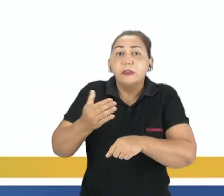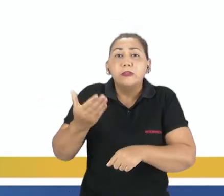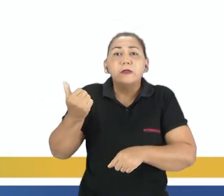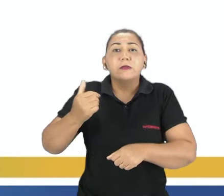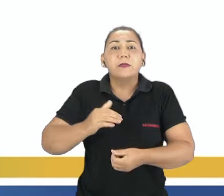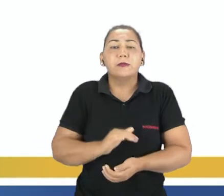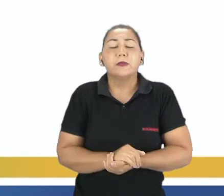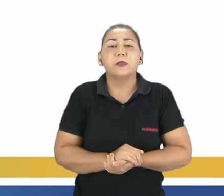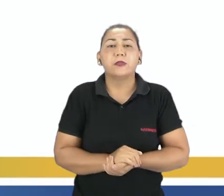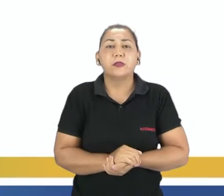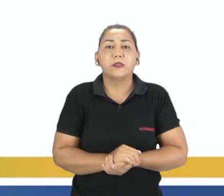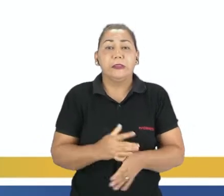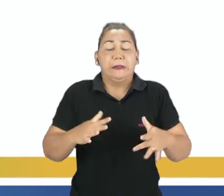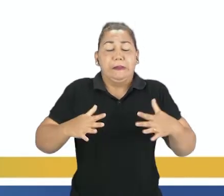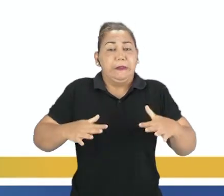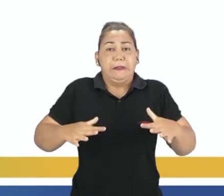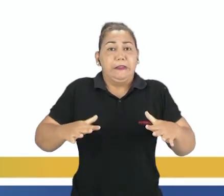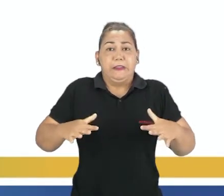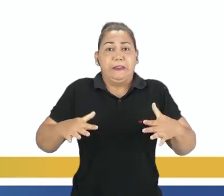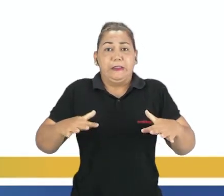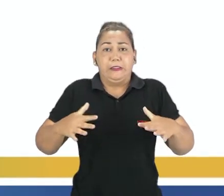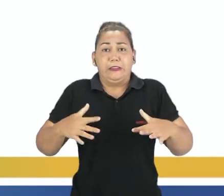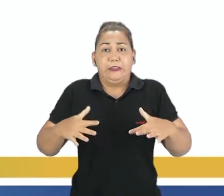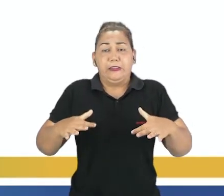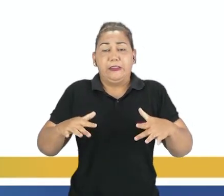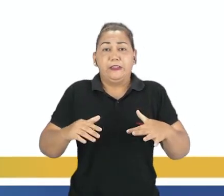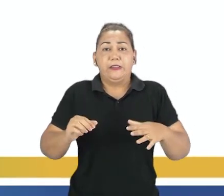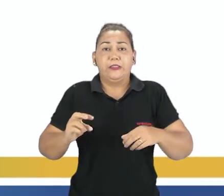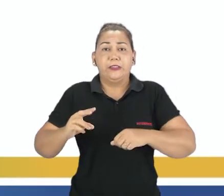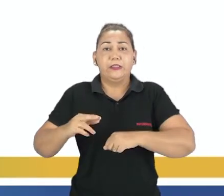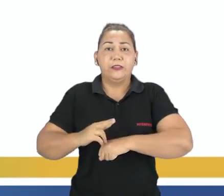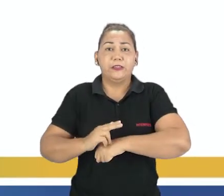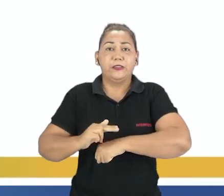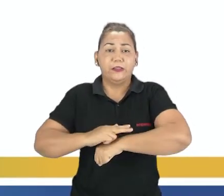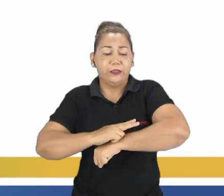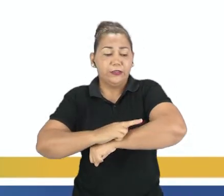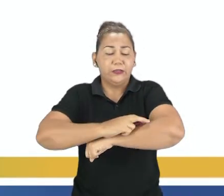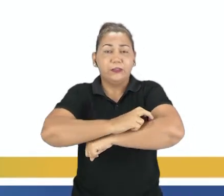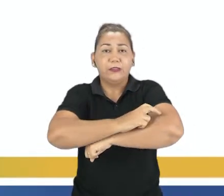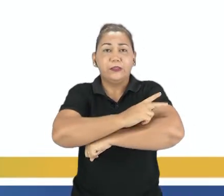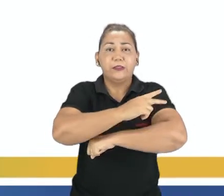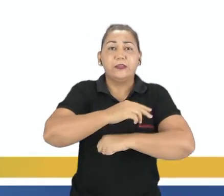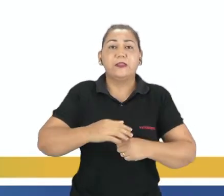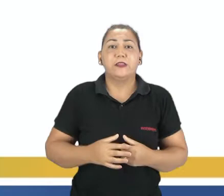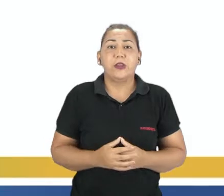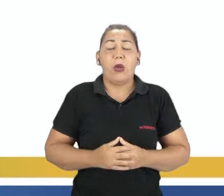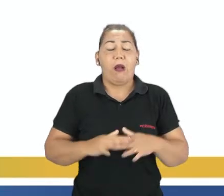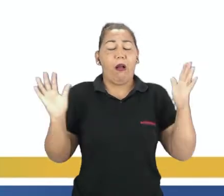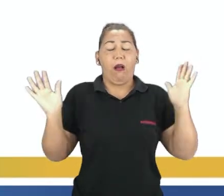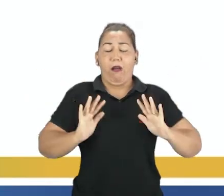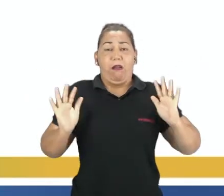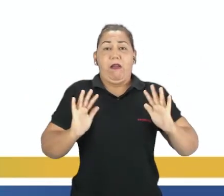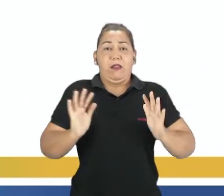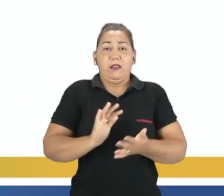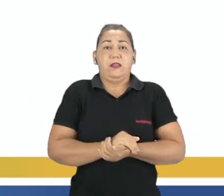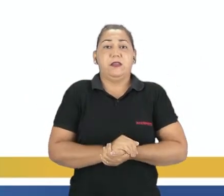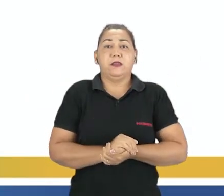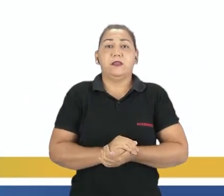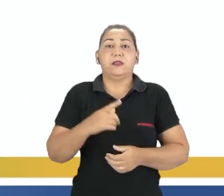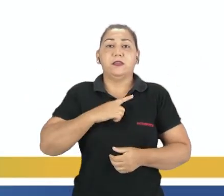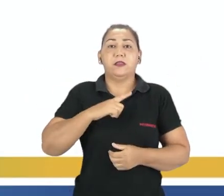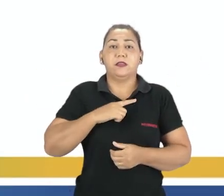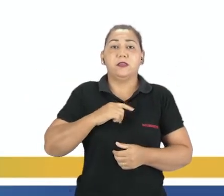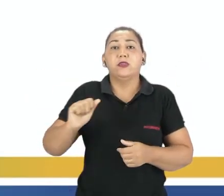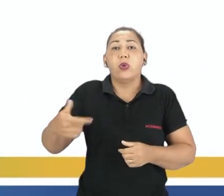tremendo. Uma lagartixa horrorosa subiu pelo meu braço e correu para a gaveta. E tem outra medonha ali na